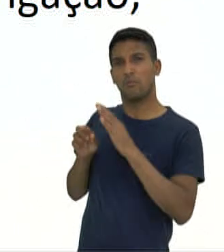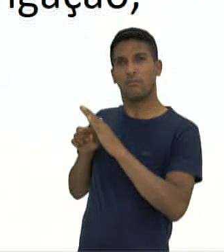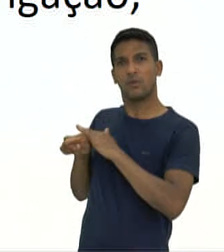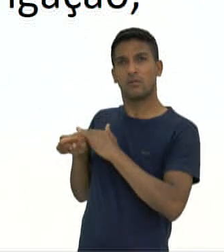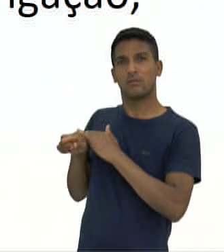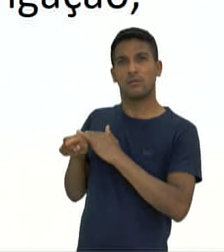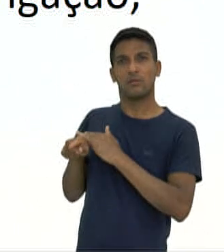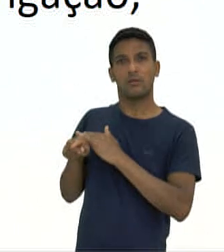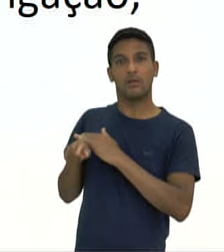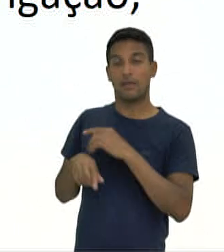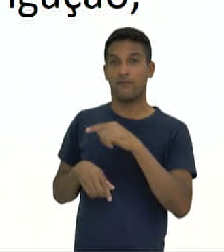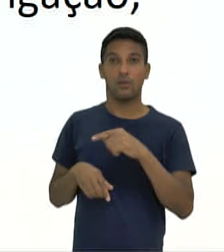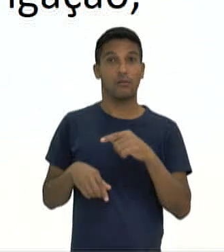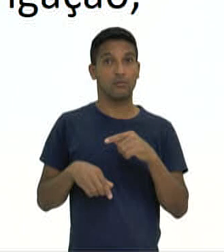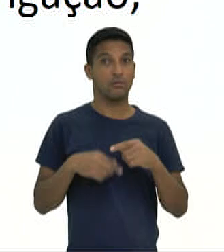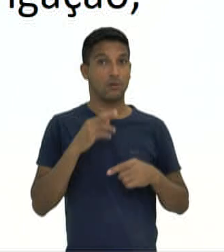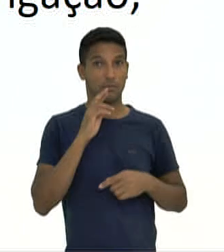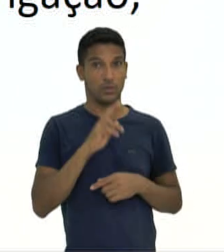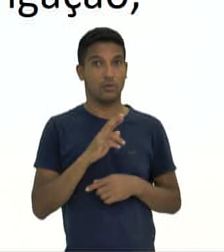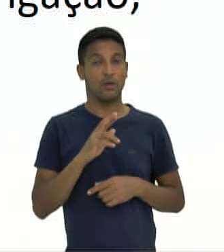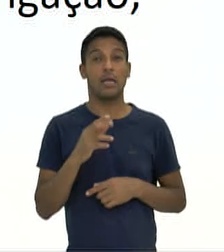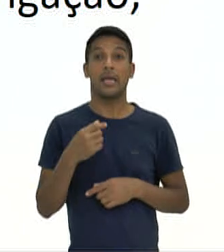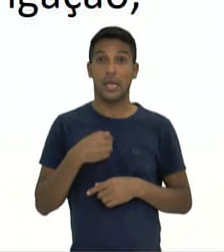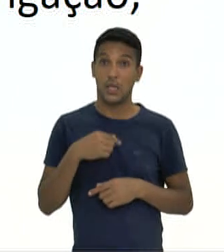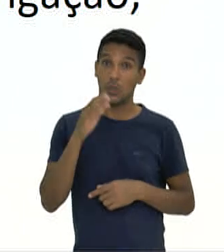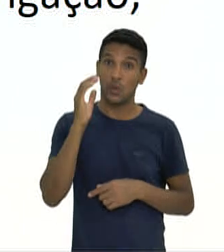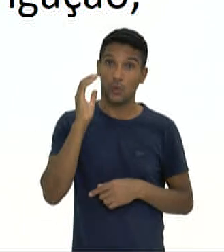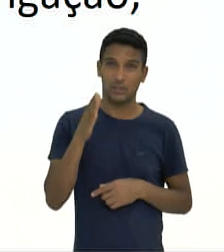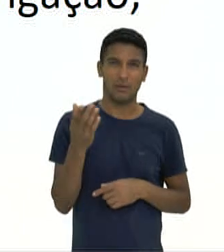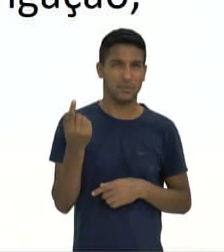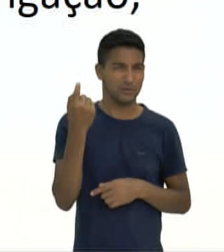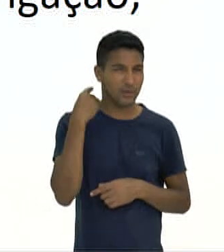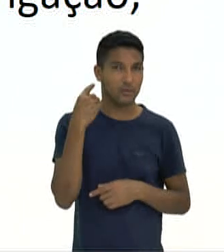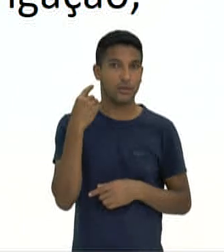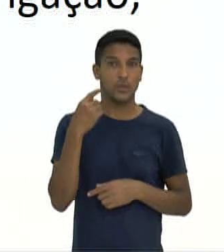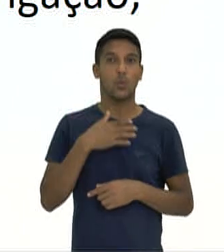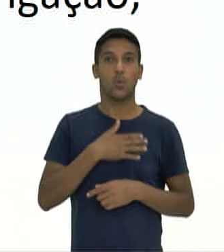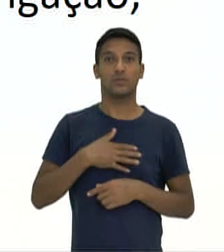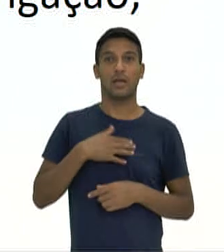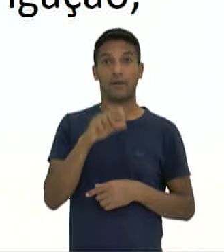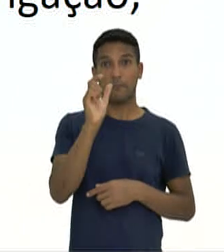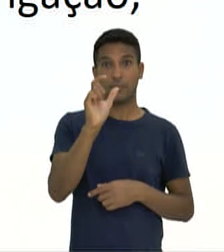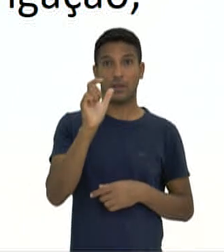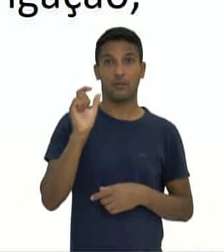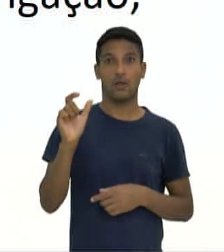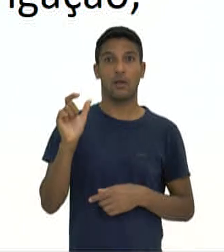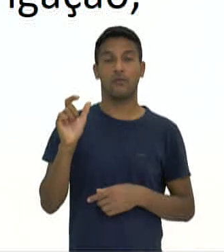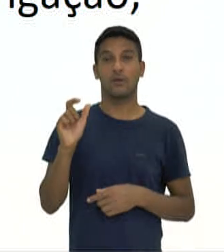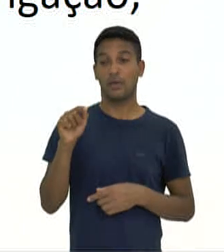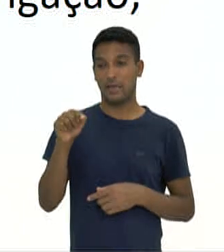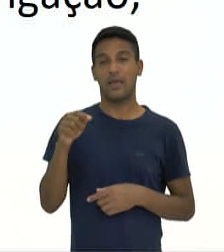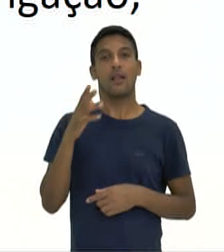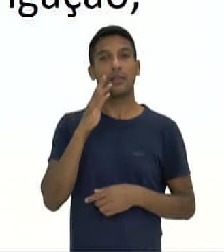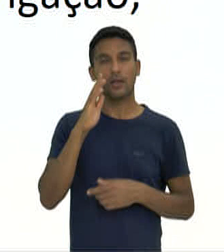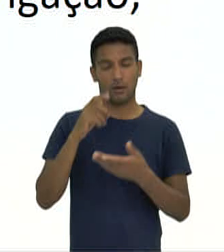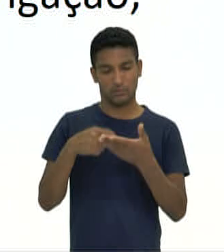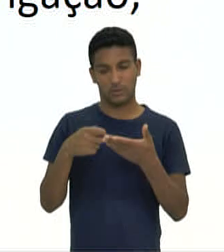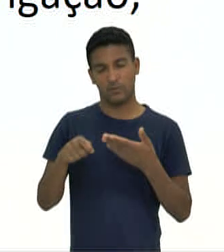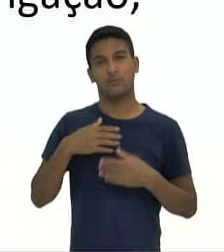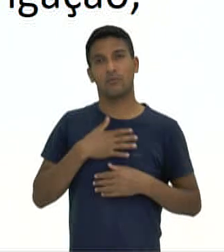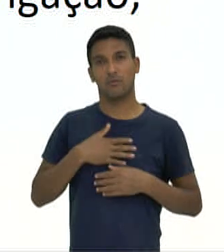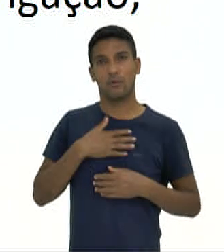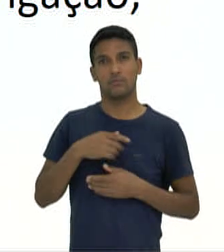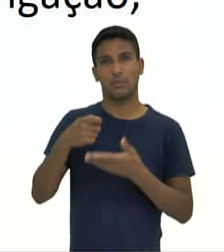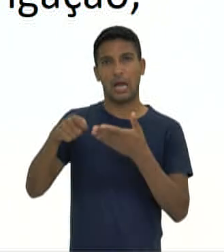no colégio, os professores sempre chamaram atenção para a minha redação, e sempre foi muito legal escrever. Eu